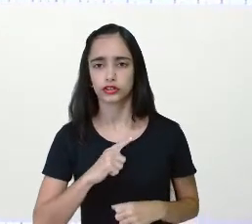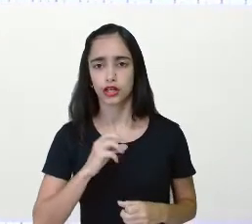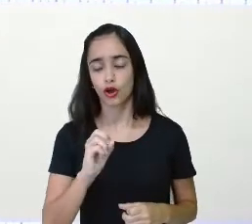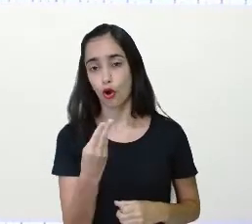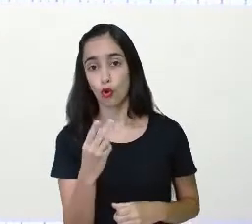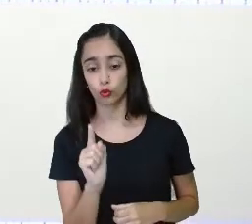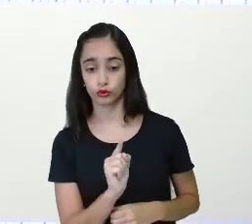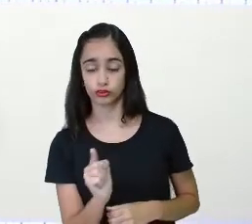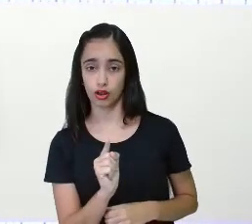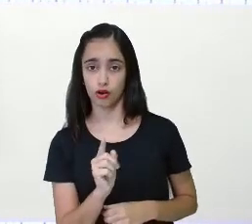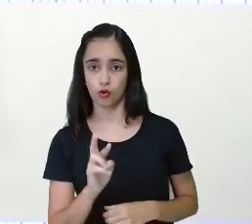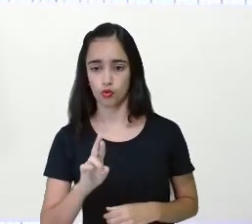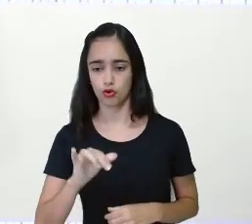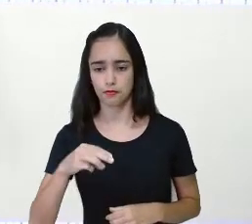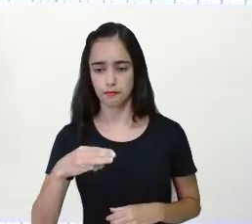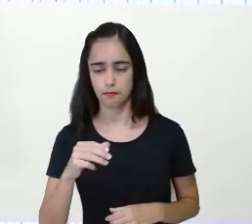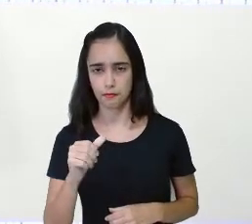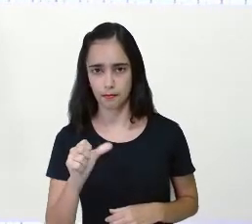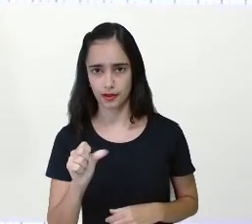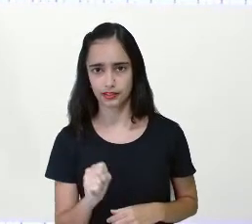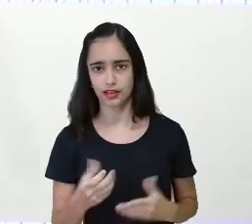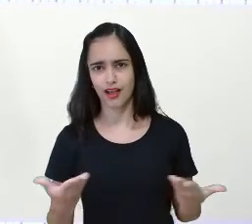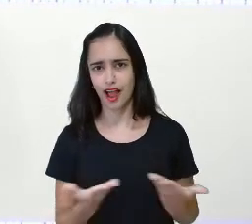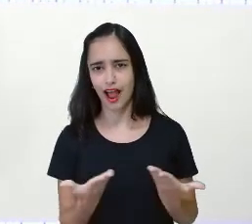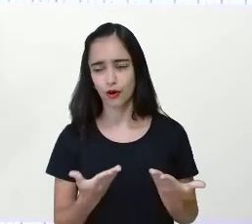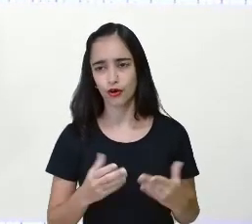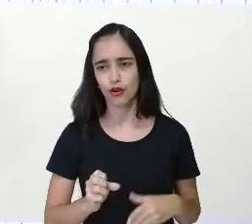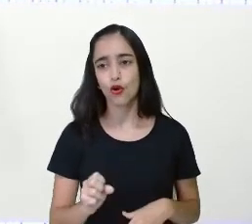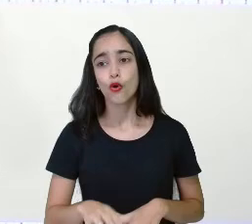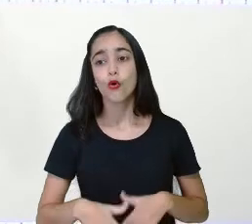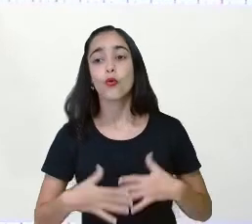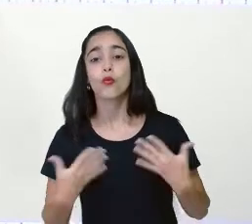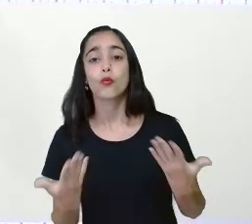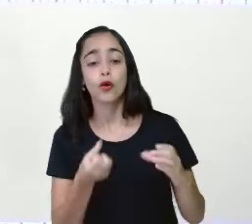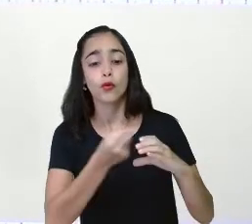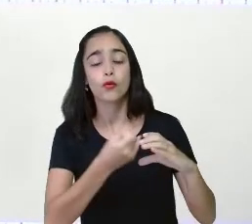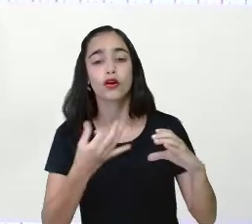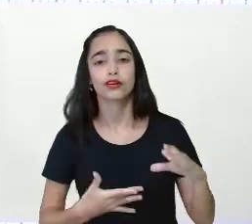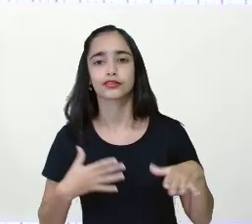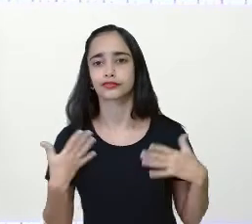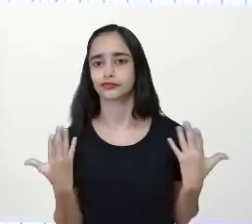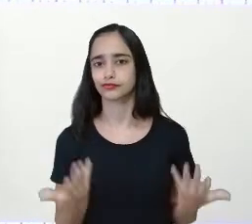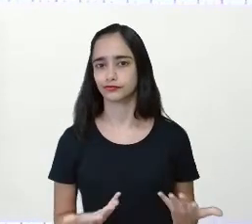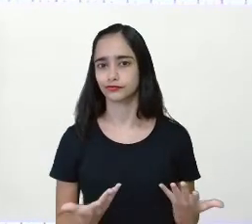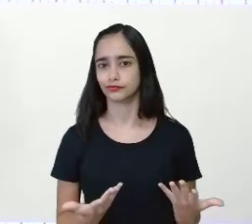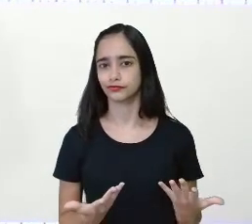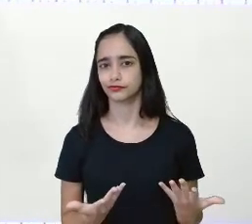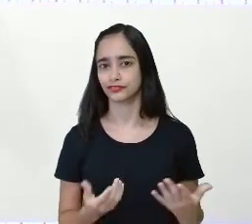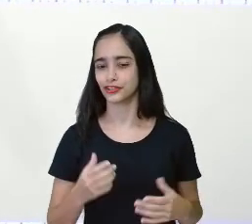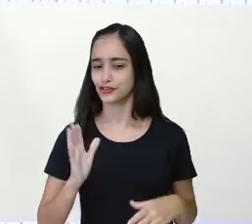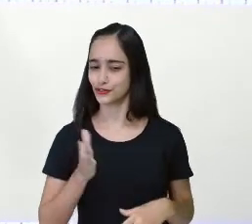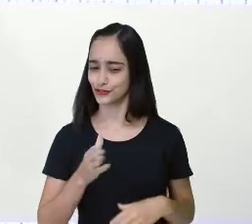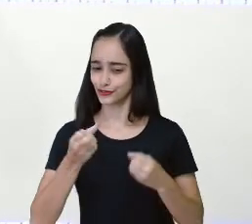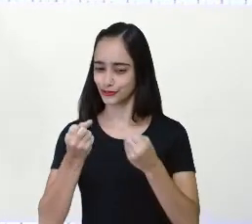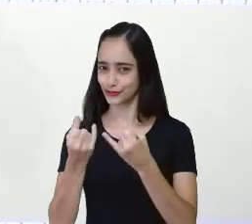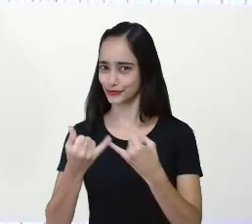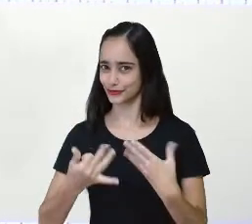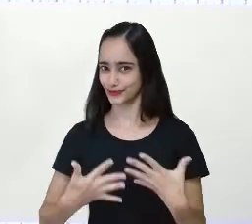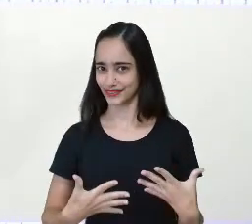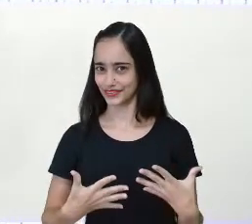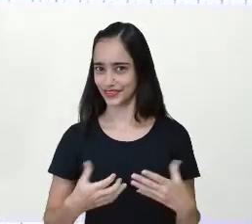Quais são as características do poema? Eu já falei, não foi? Que ele tem versos e que